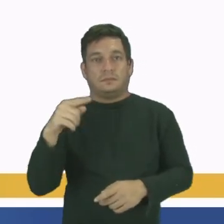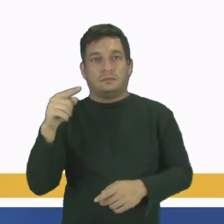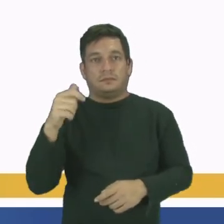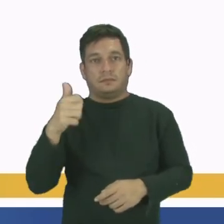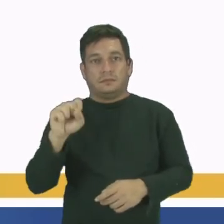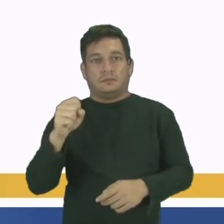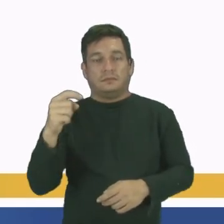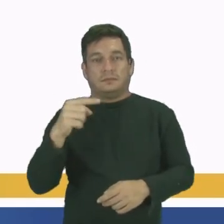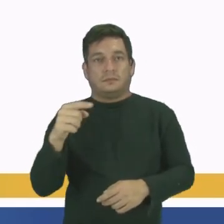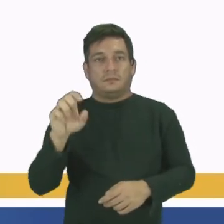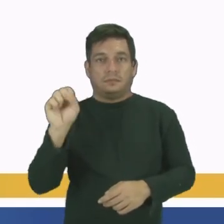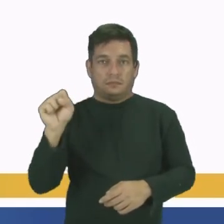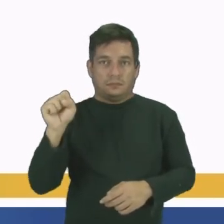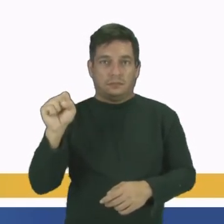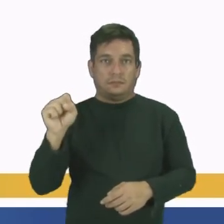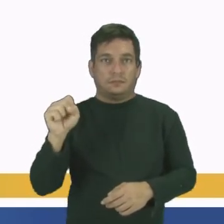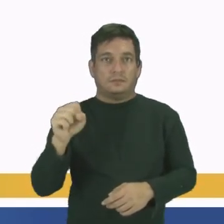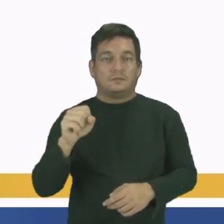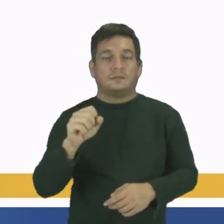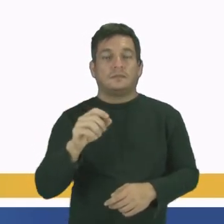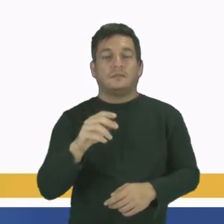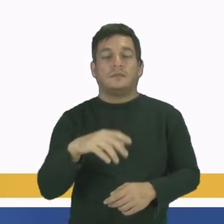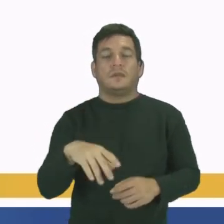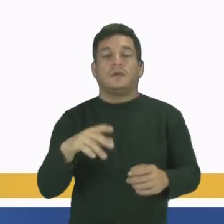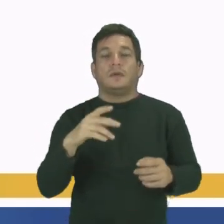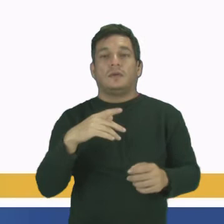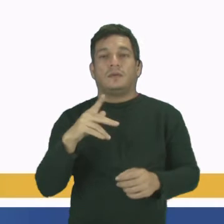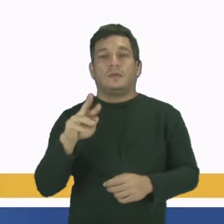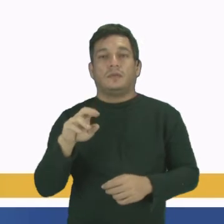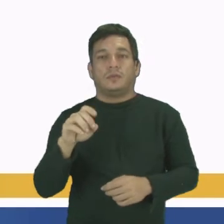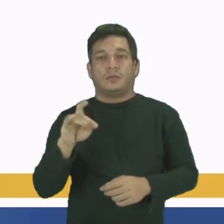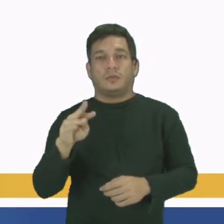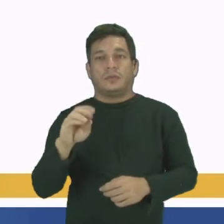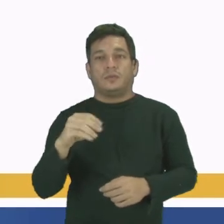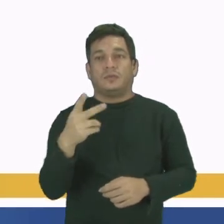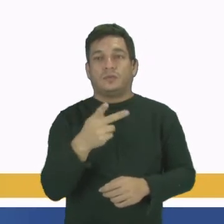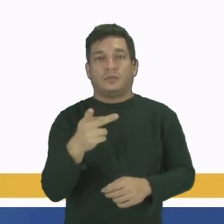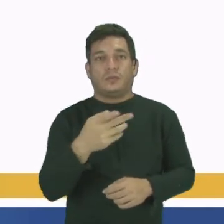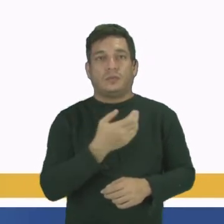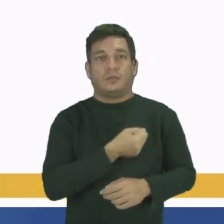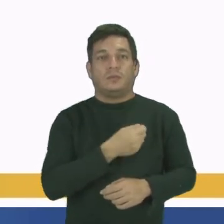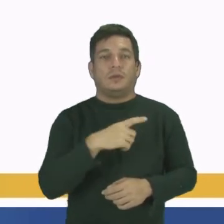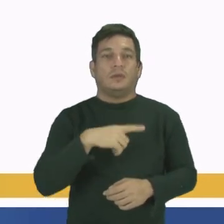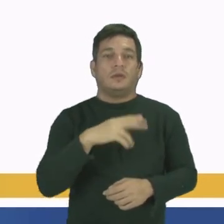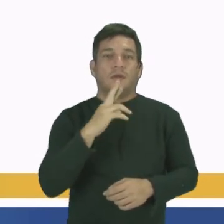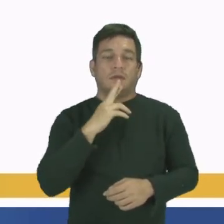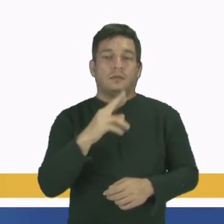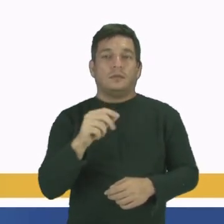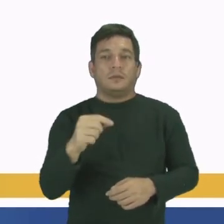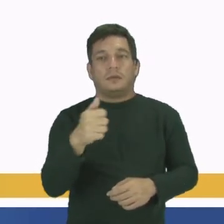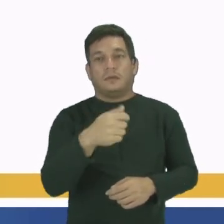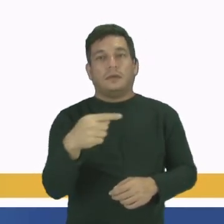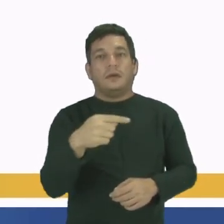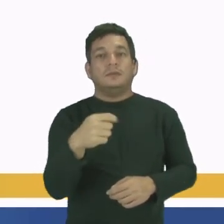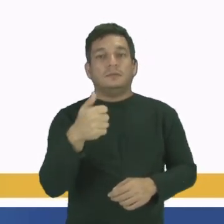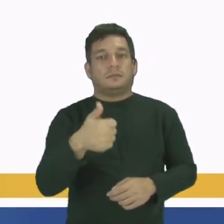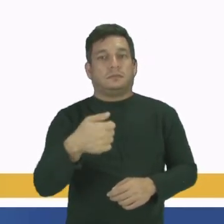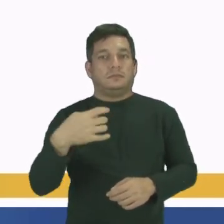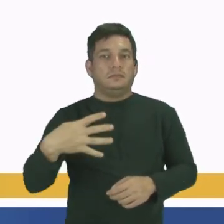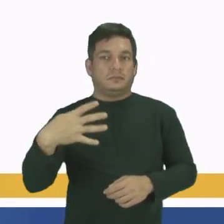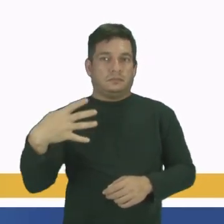menos 8. O produto desses dois elementos, nós teremos valor menos